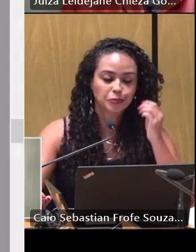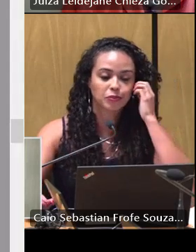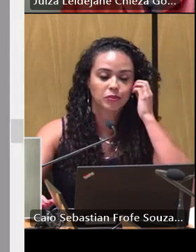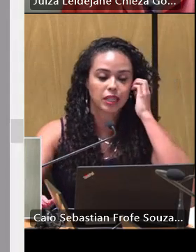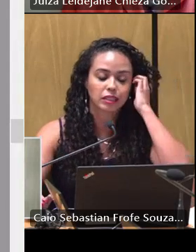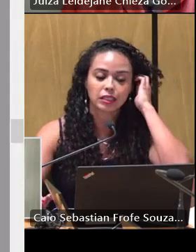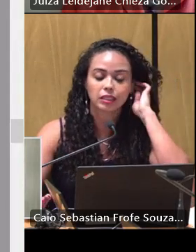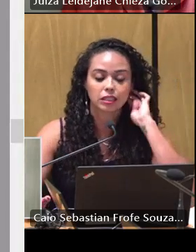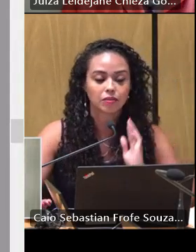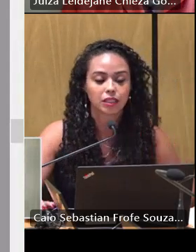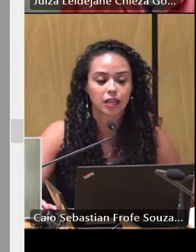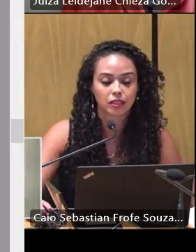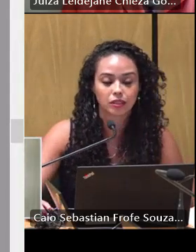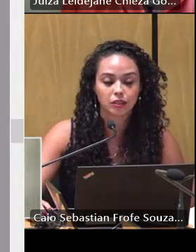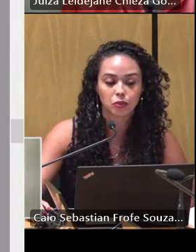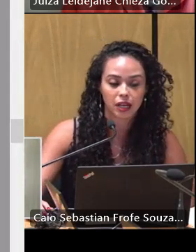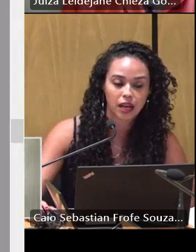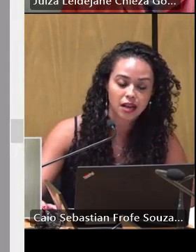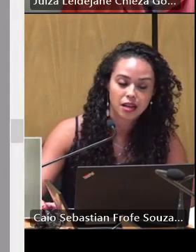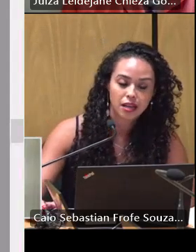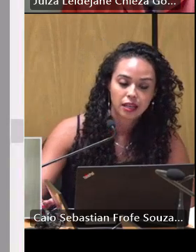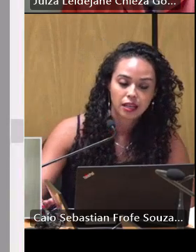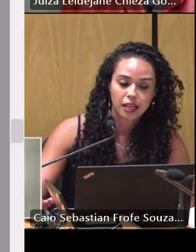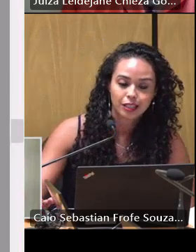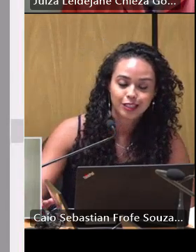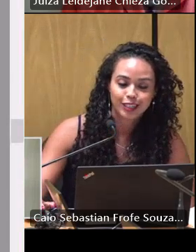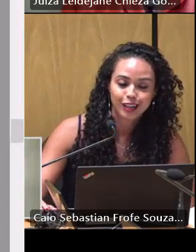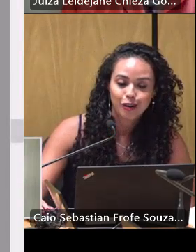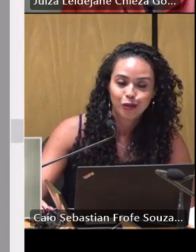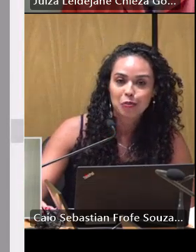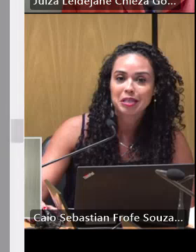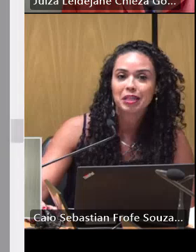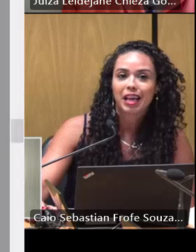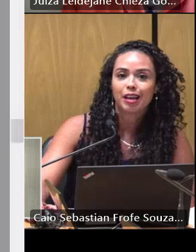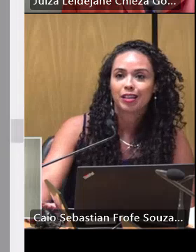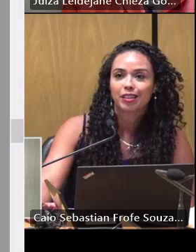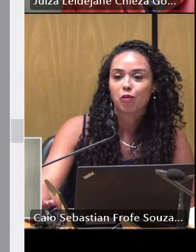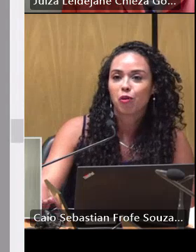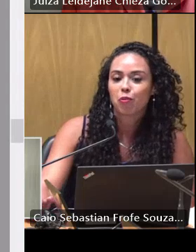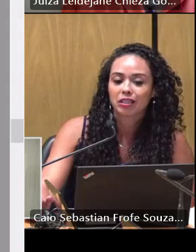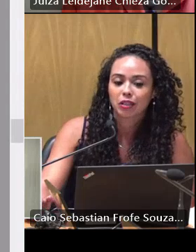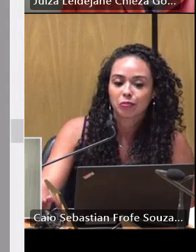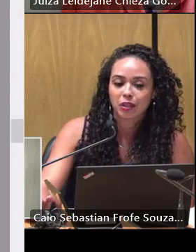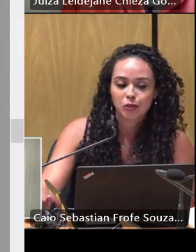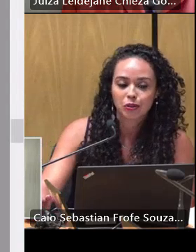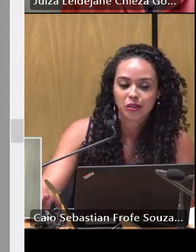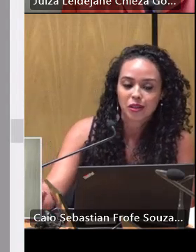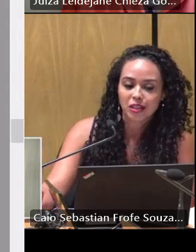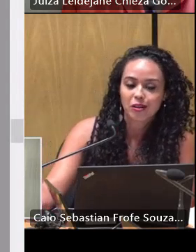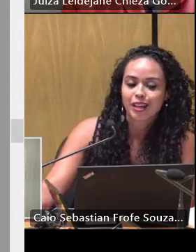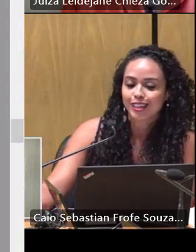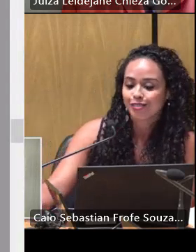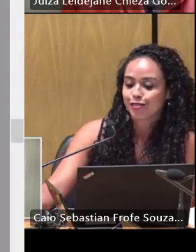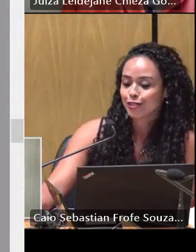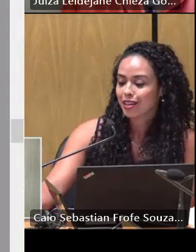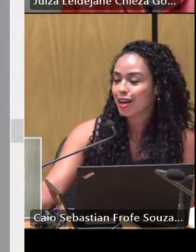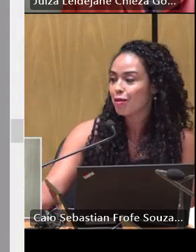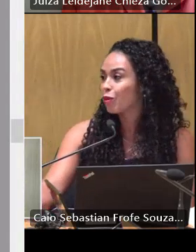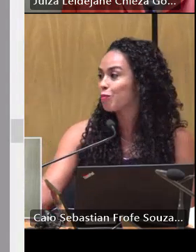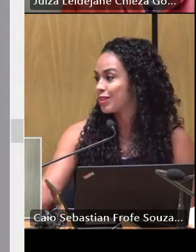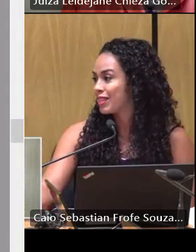né desses escravizados trazidos para cá que a gente o nome cemitério até um pouco mais respeitoso né O que não era visto